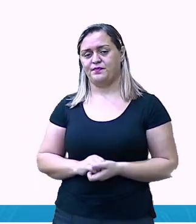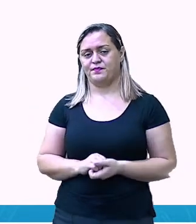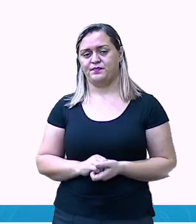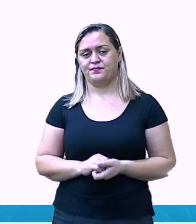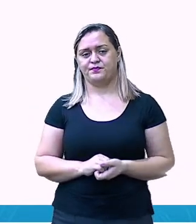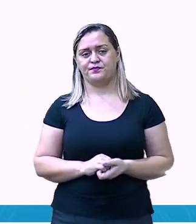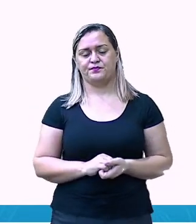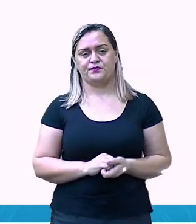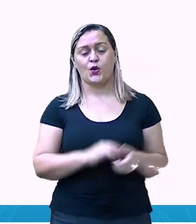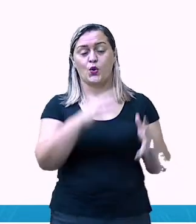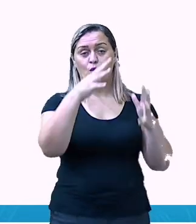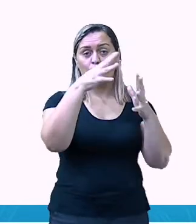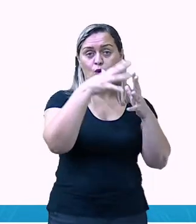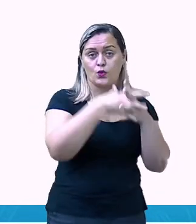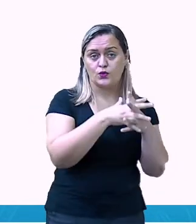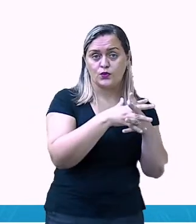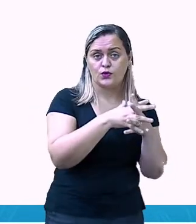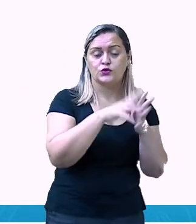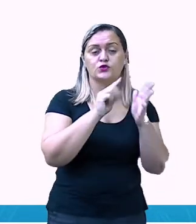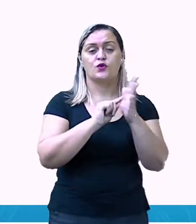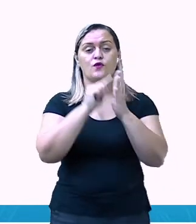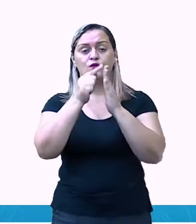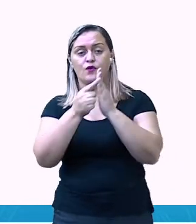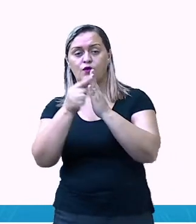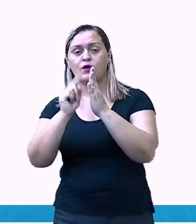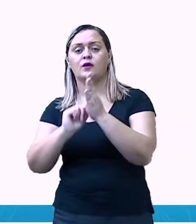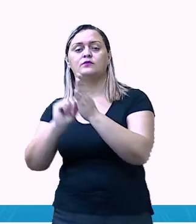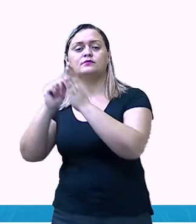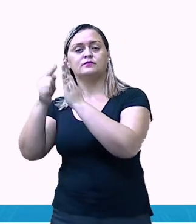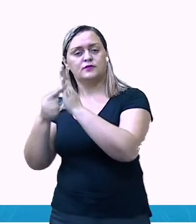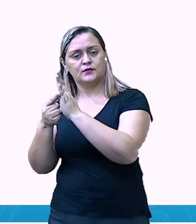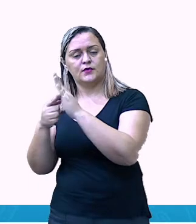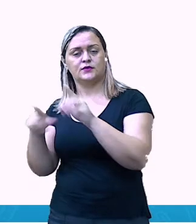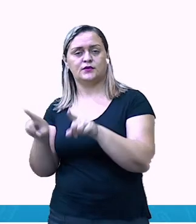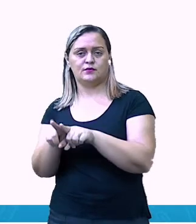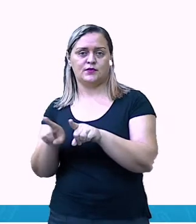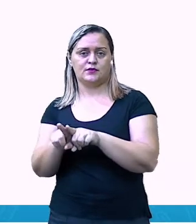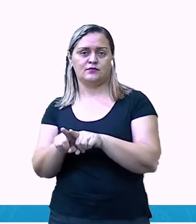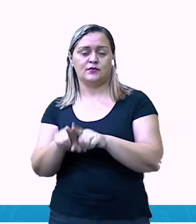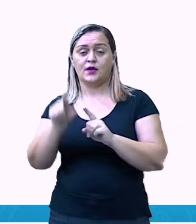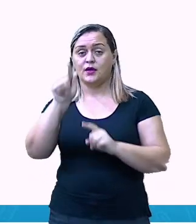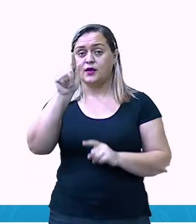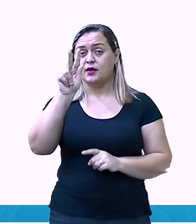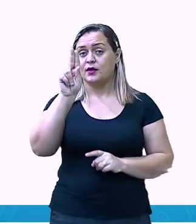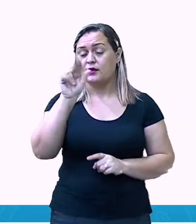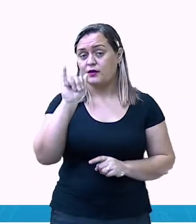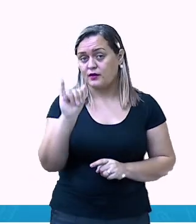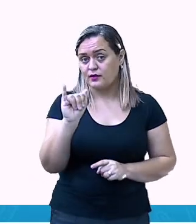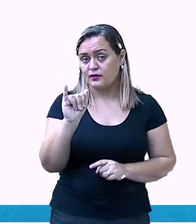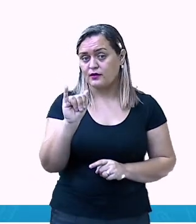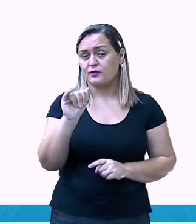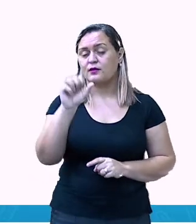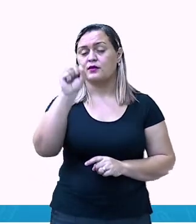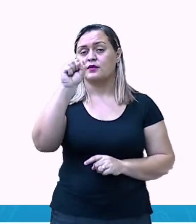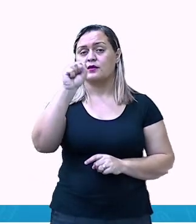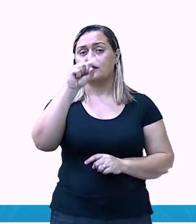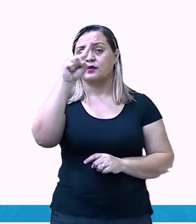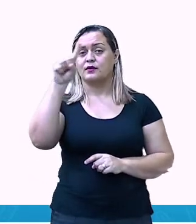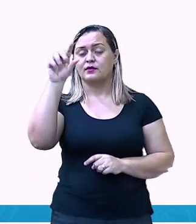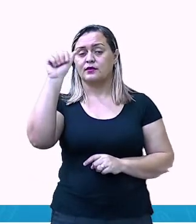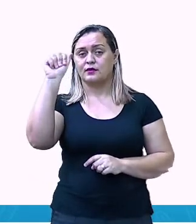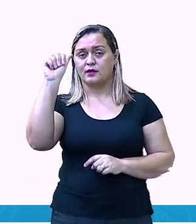Gui, olha só. O são, o quá, o põe e